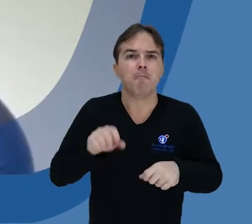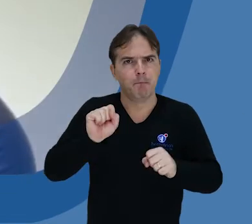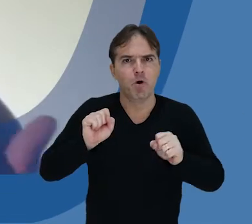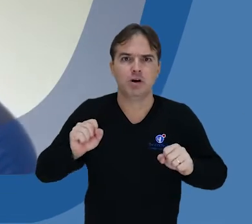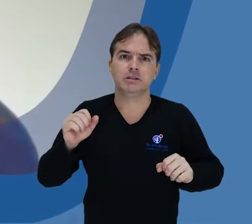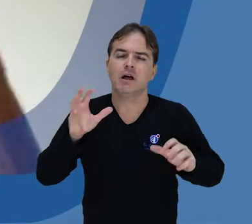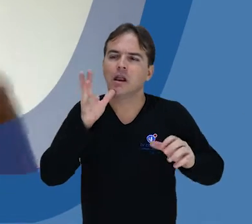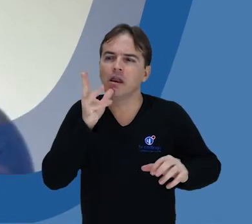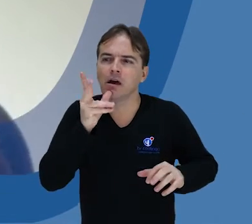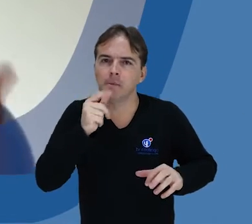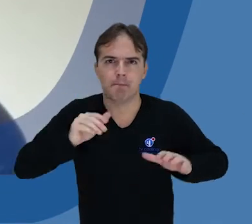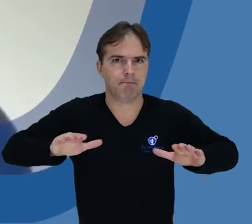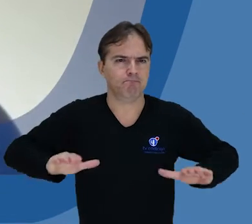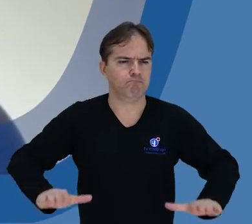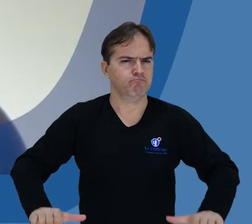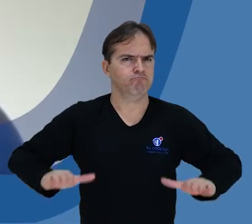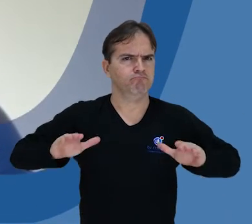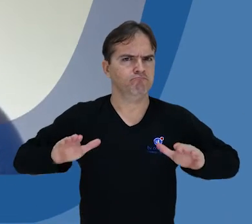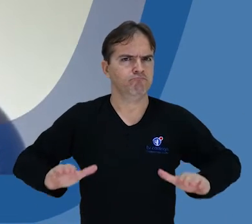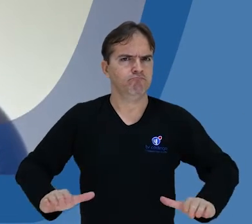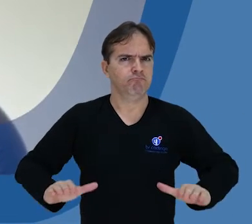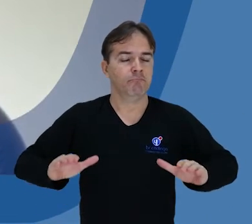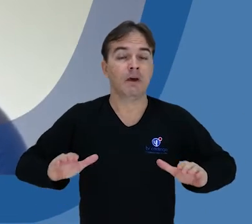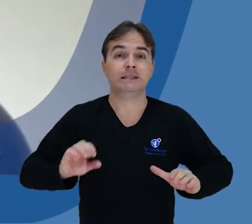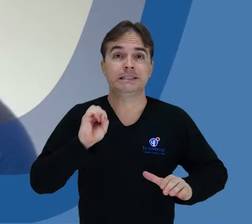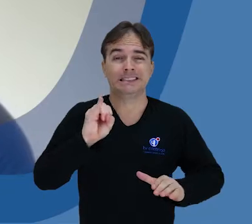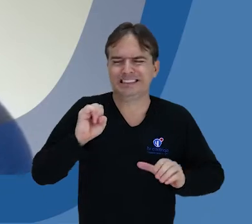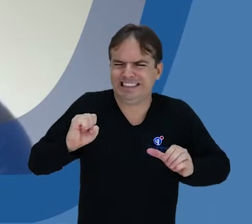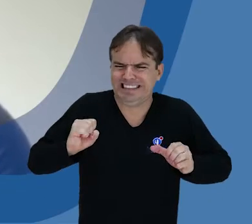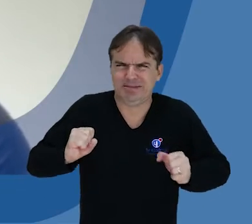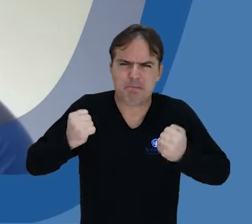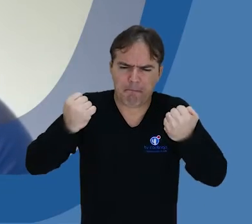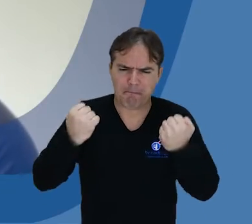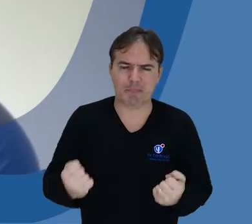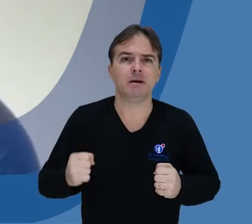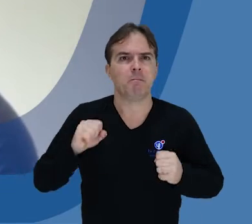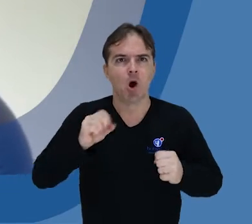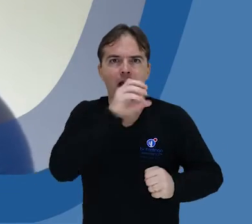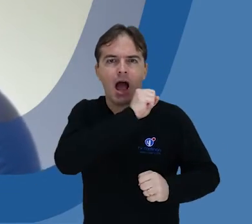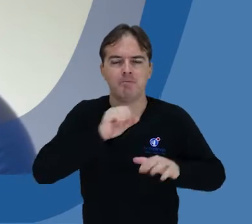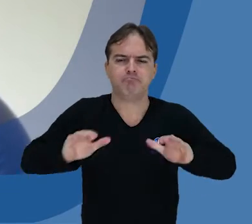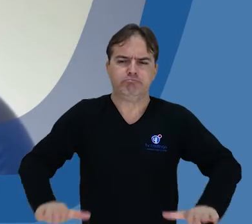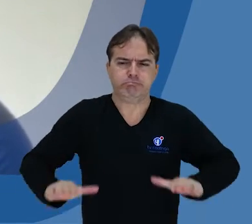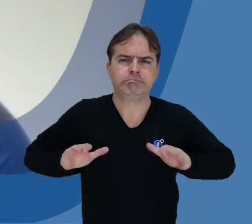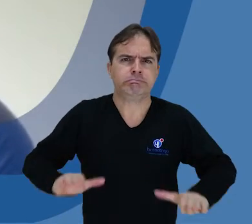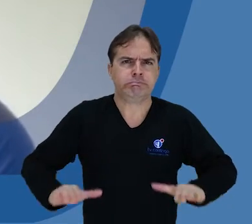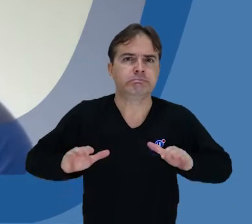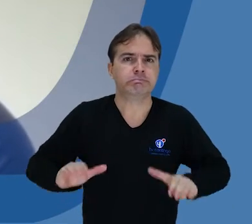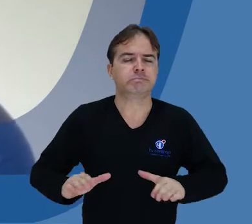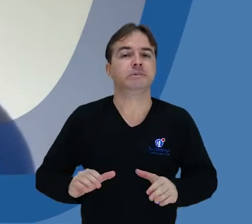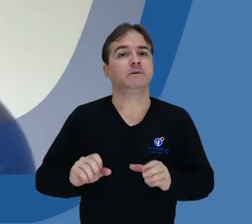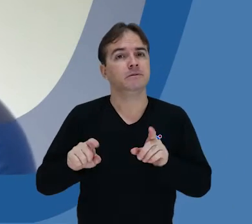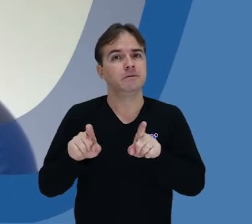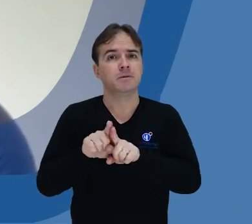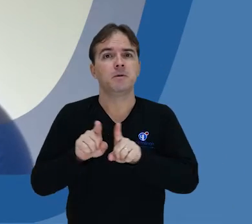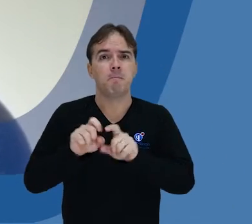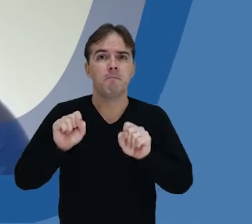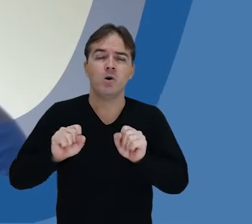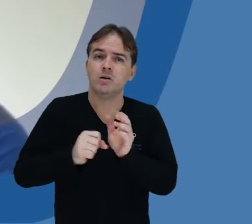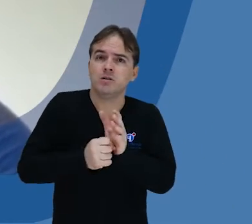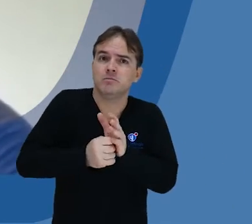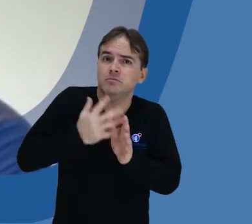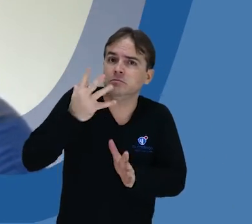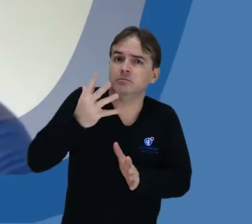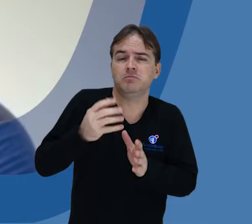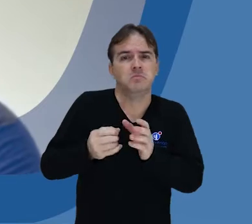que acharem pesado, podem fazer o exercício um pouquinho mais rápido. E a cada término, né, de um número de repetições, o